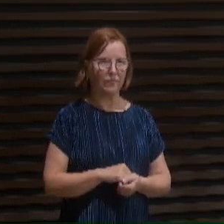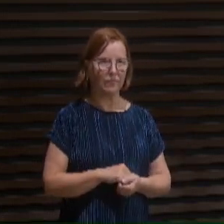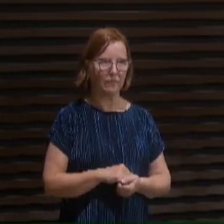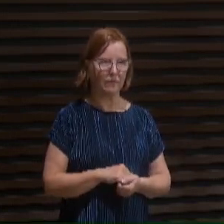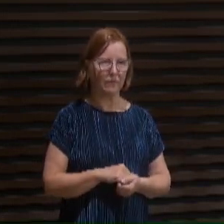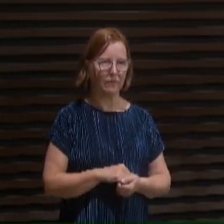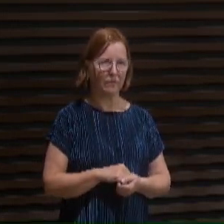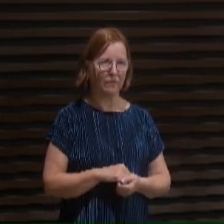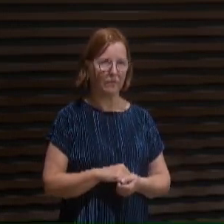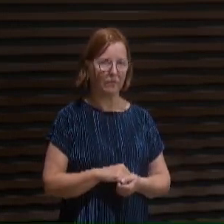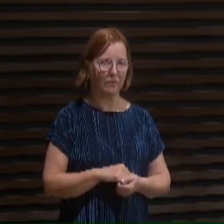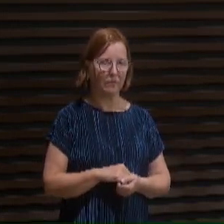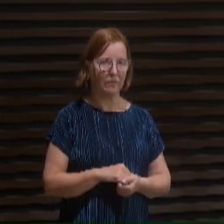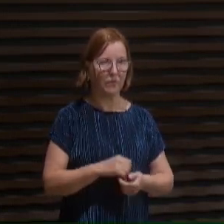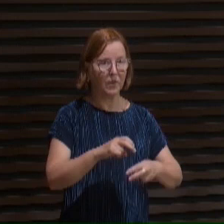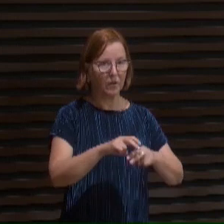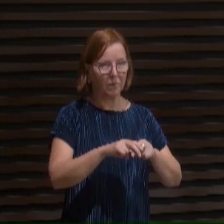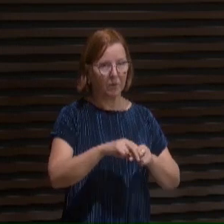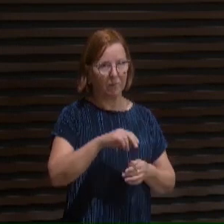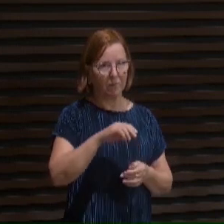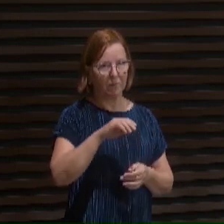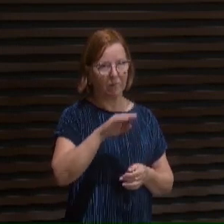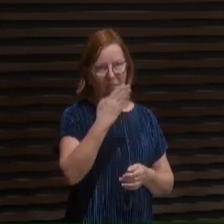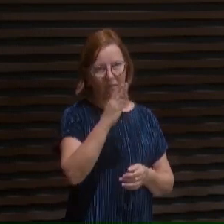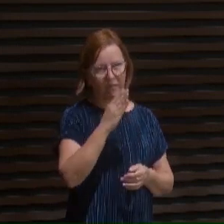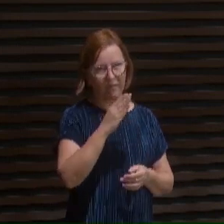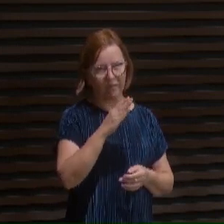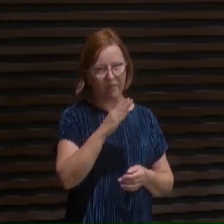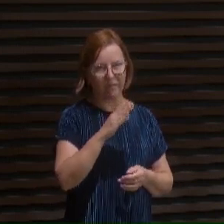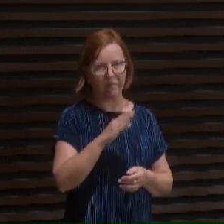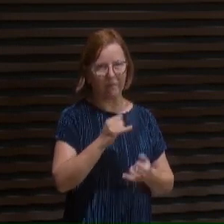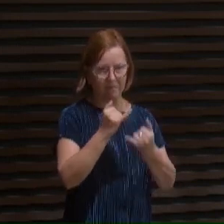Com quê? Com o engano, com a semelhança.